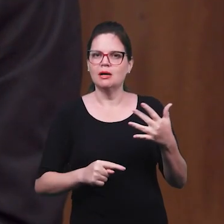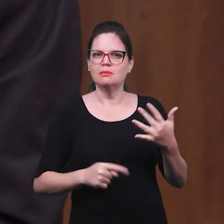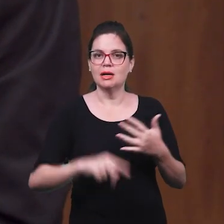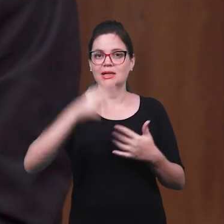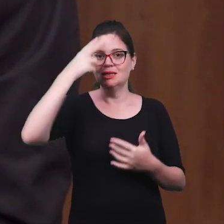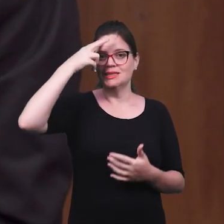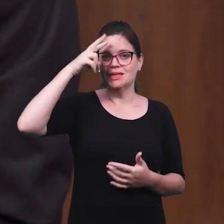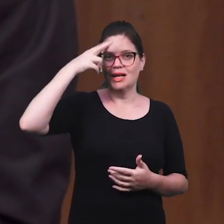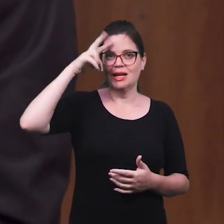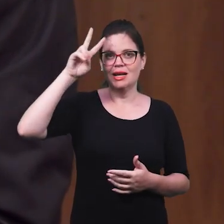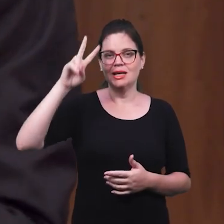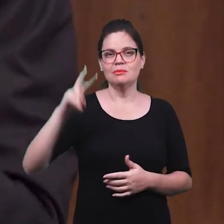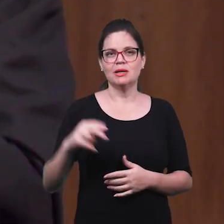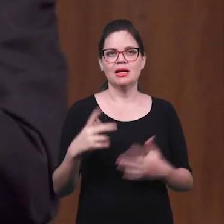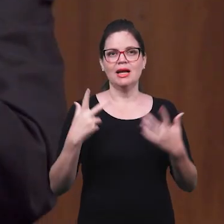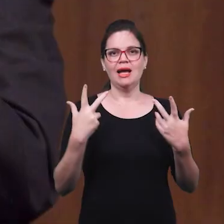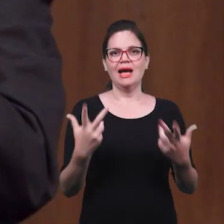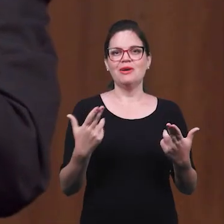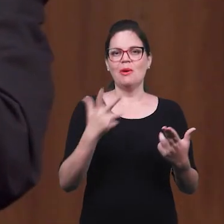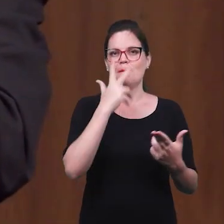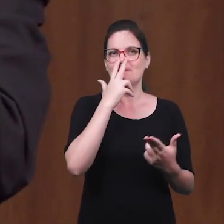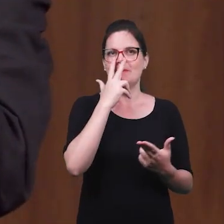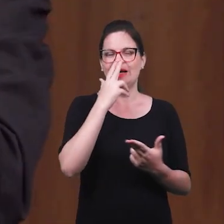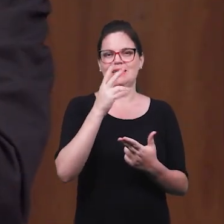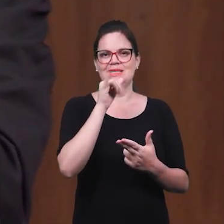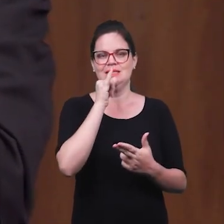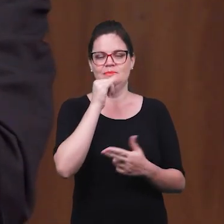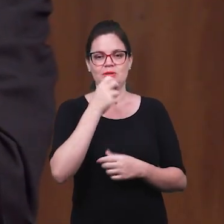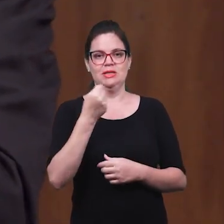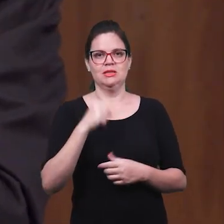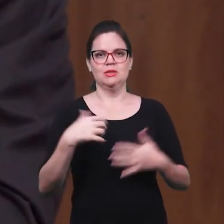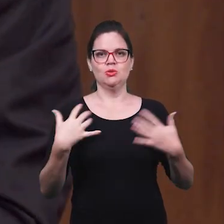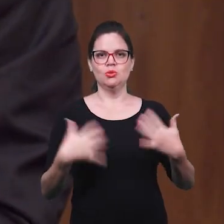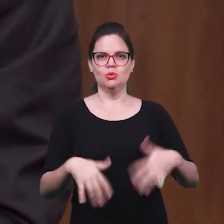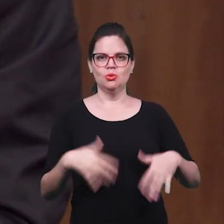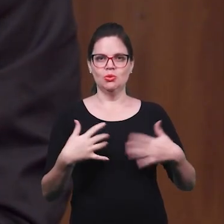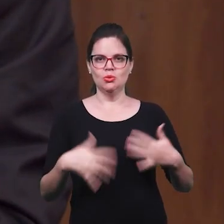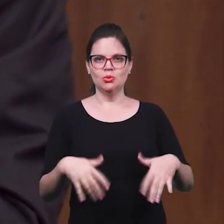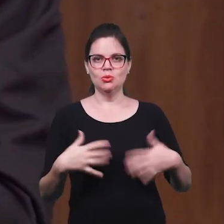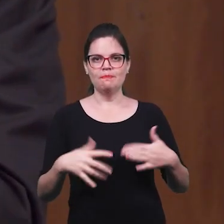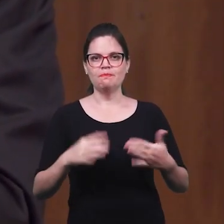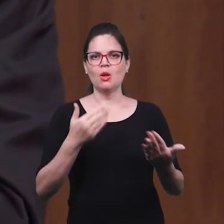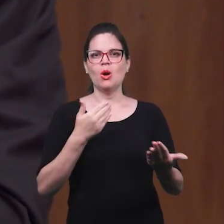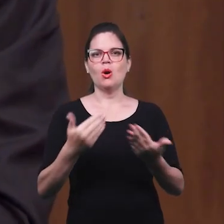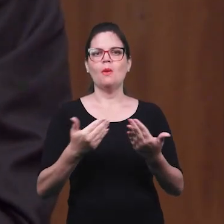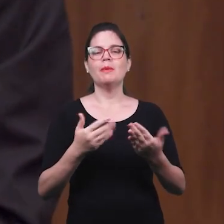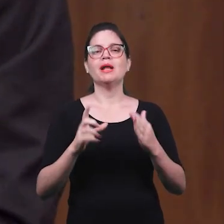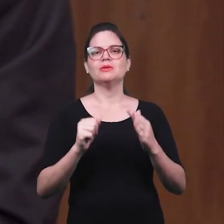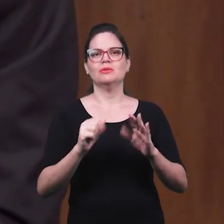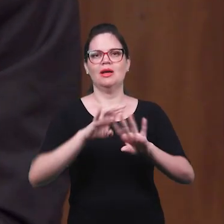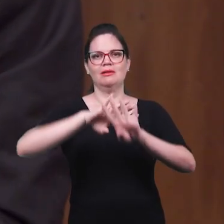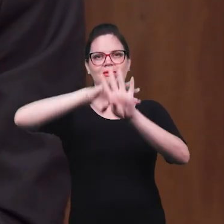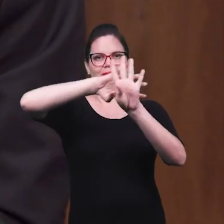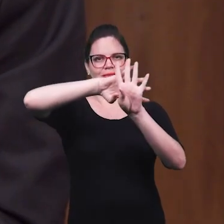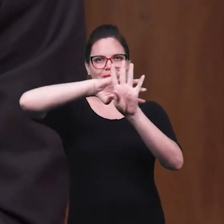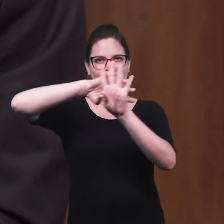se a porta se o seu desespero fosse uma cela, cada vez que você lembra de uma promessa, a porta se abre para você sair dela. Muito. Então nós